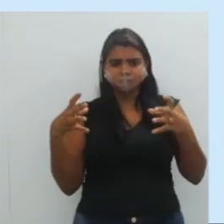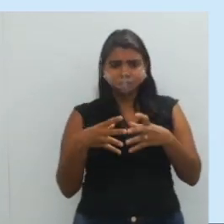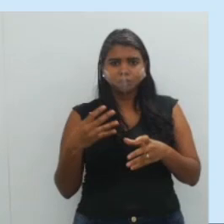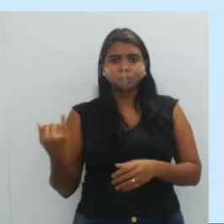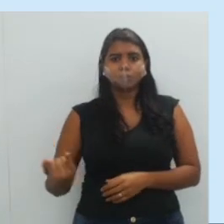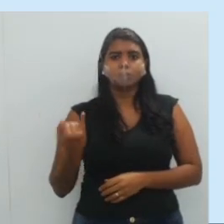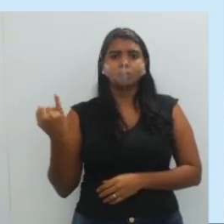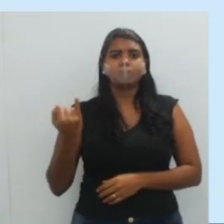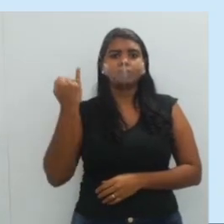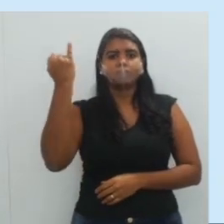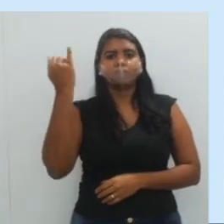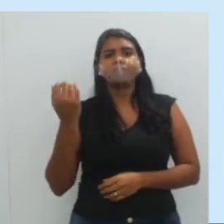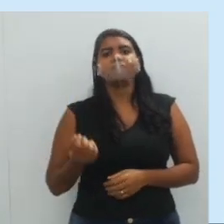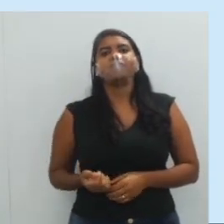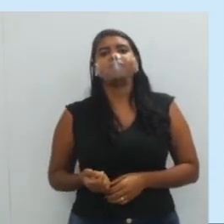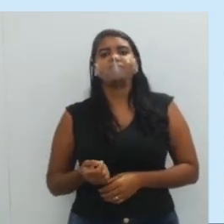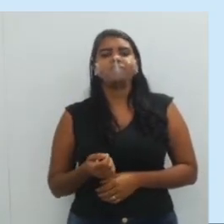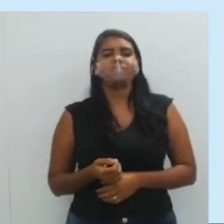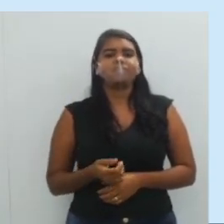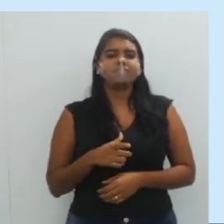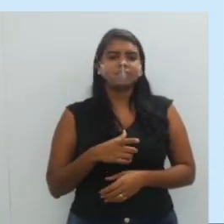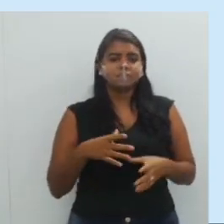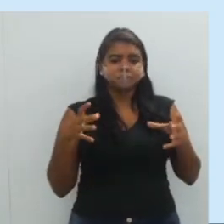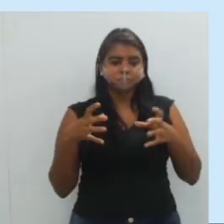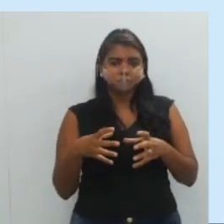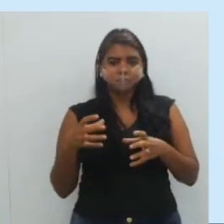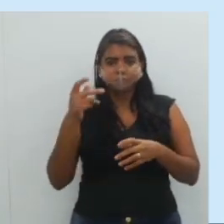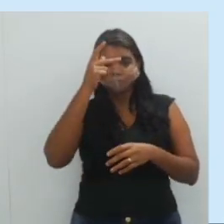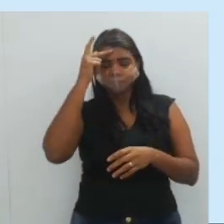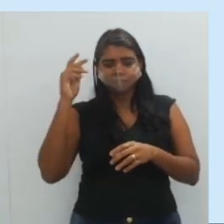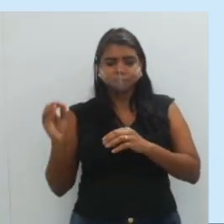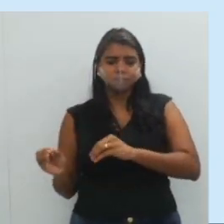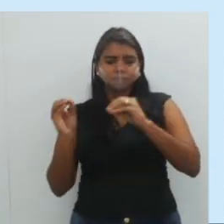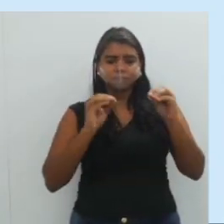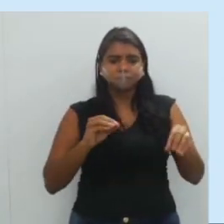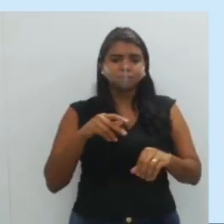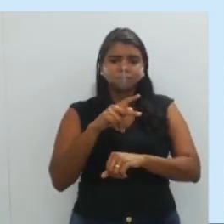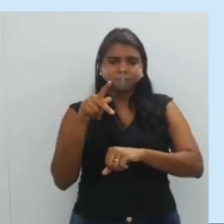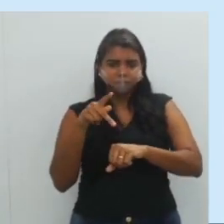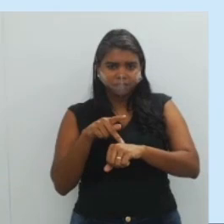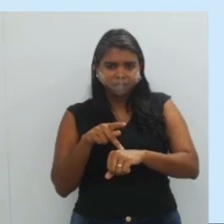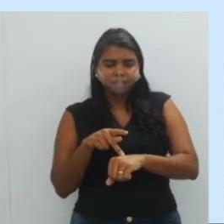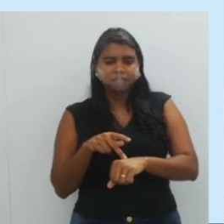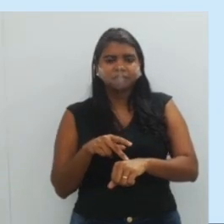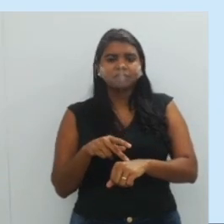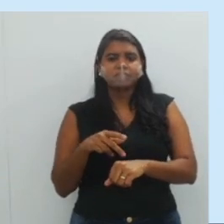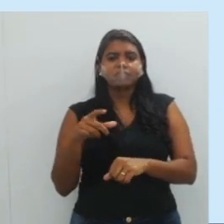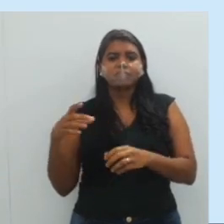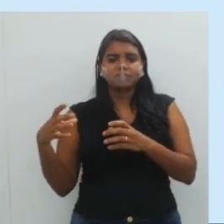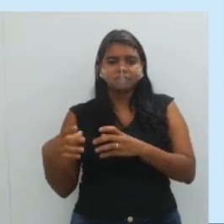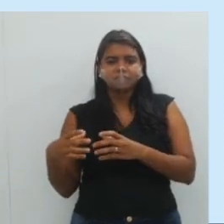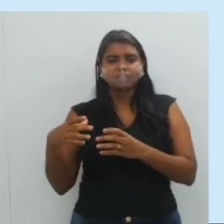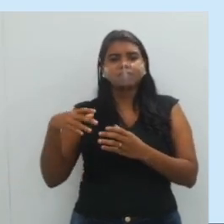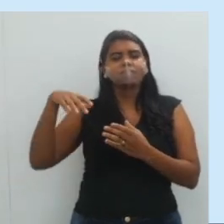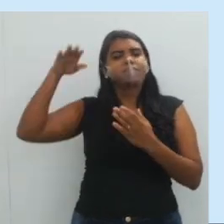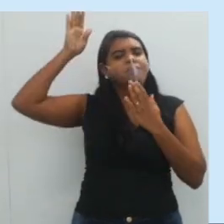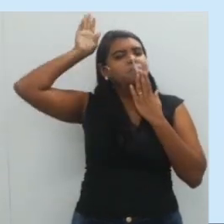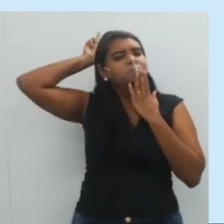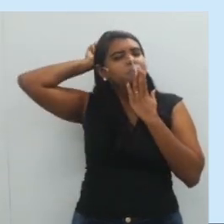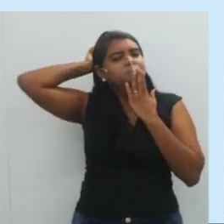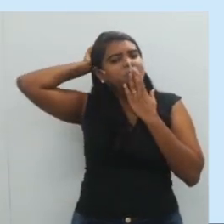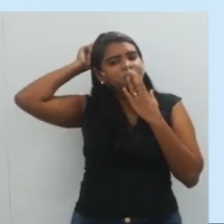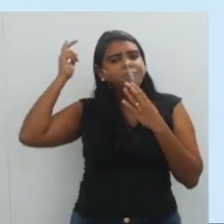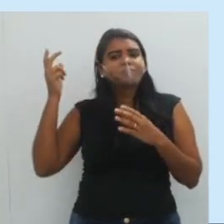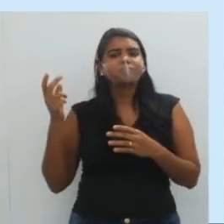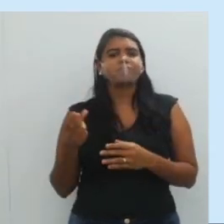grupos importantes. Nós temos aqui o quê? Os refugiados, os indígenas de nosso país em especial, e nós